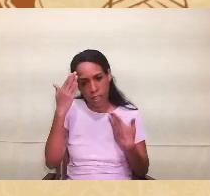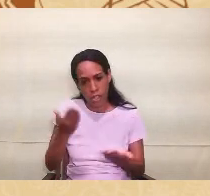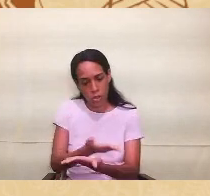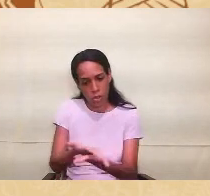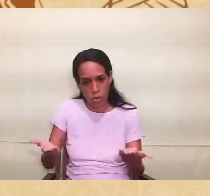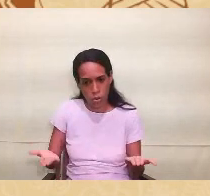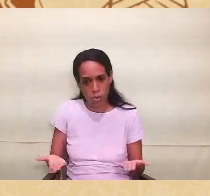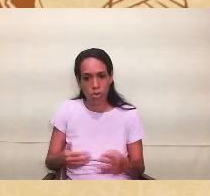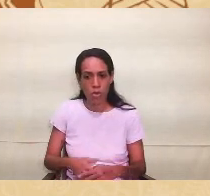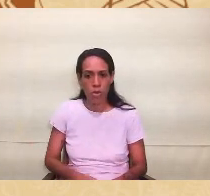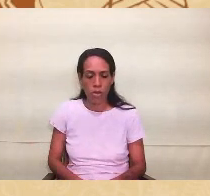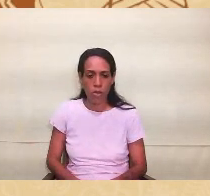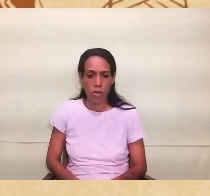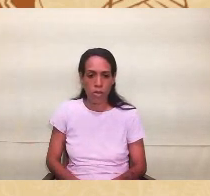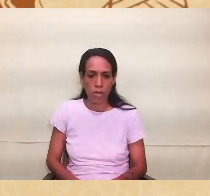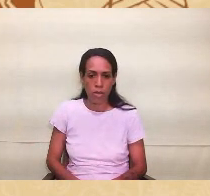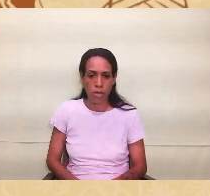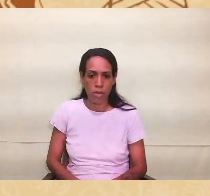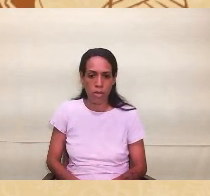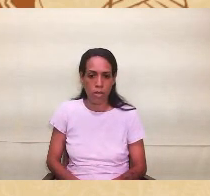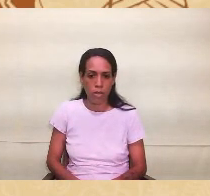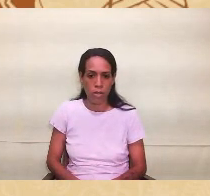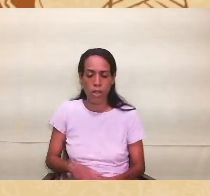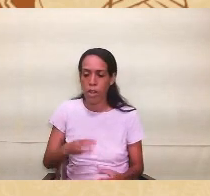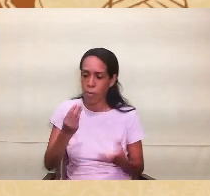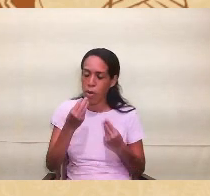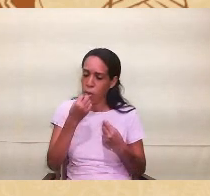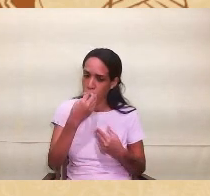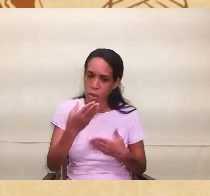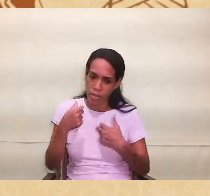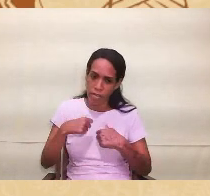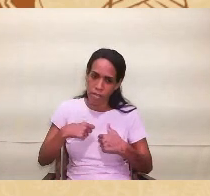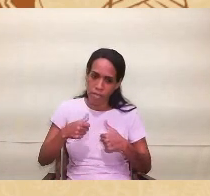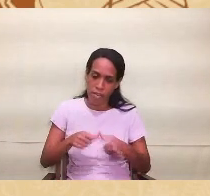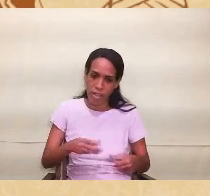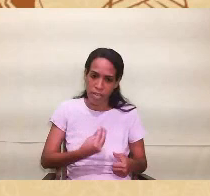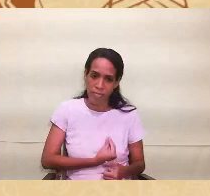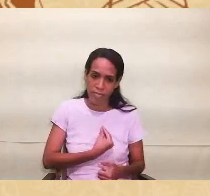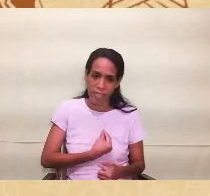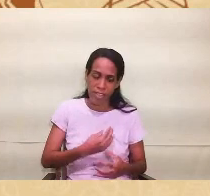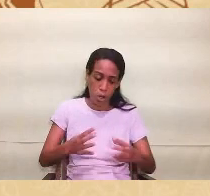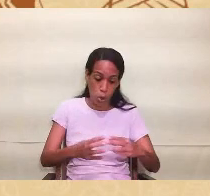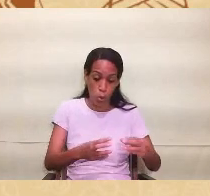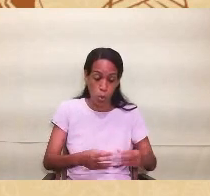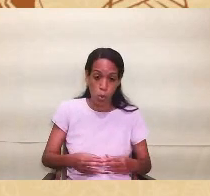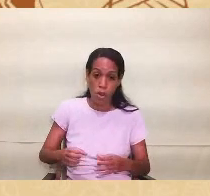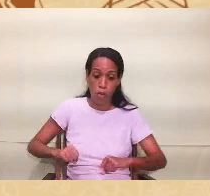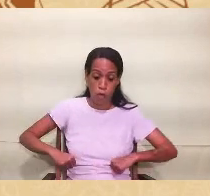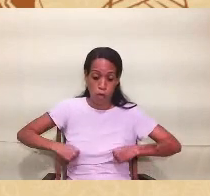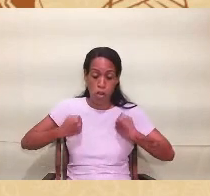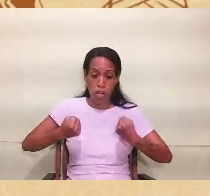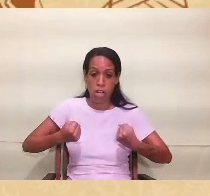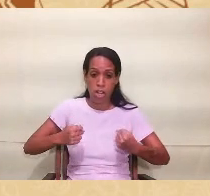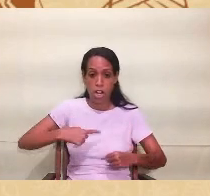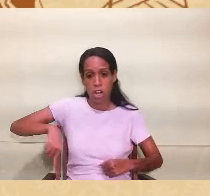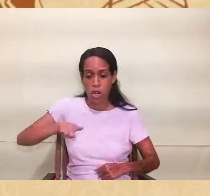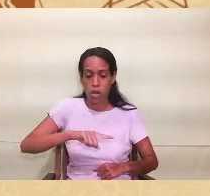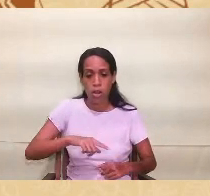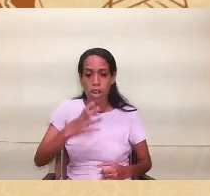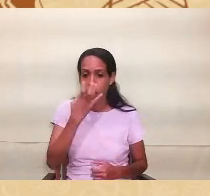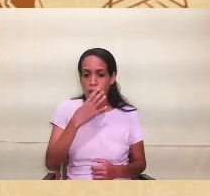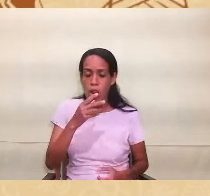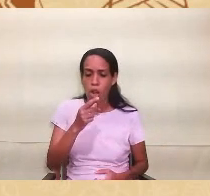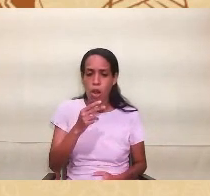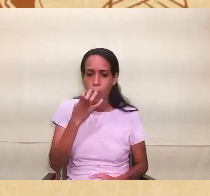todos, Catoretê, foi muito bom estar com vocês. É isso, é esses coletivos que fortalecem a gente, né? Então, vou cantar uma música que a gente canta